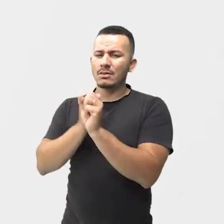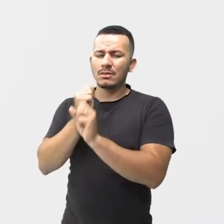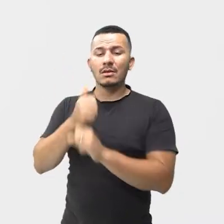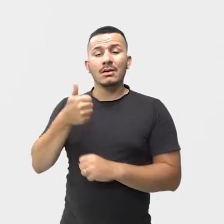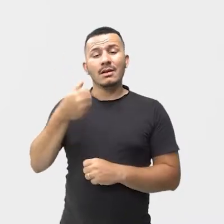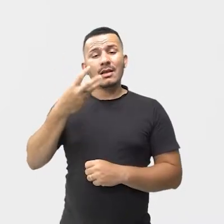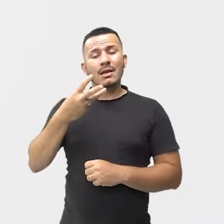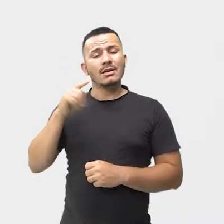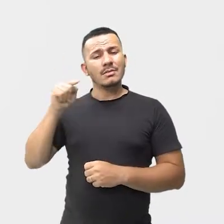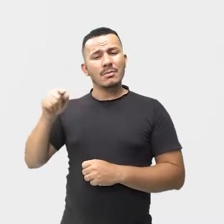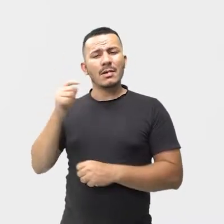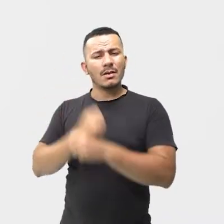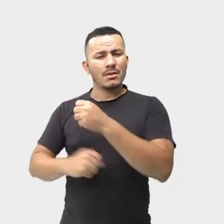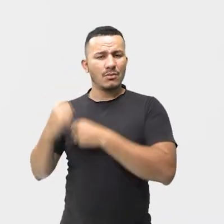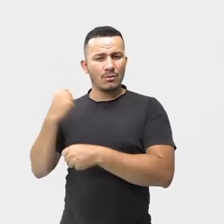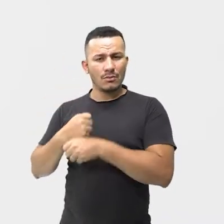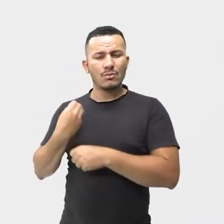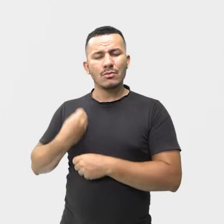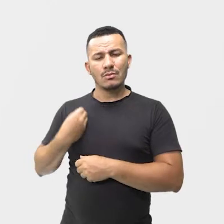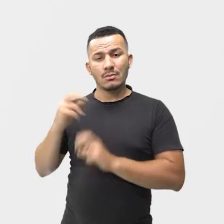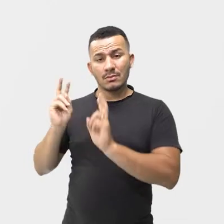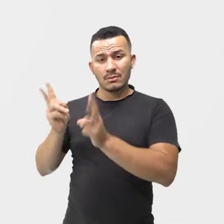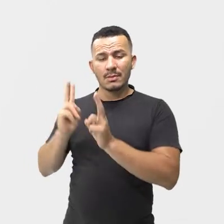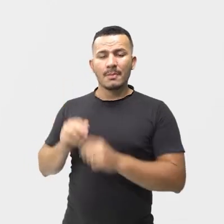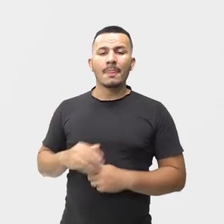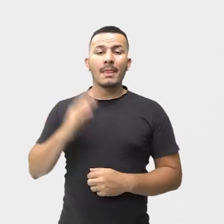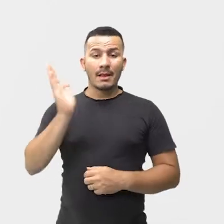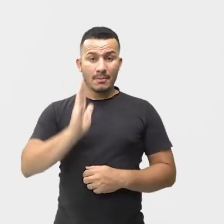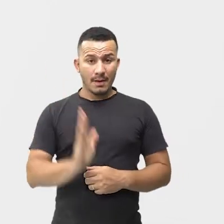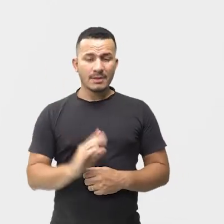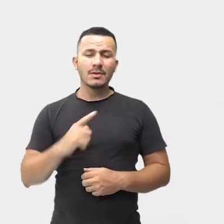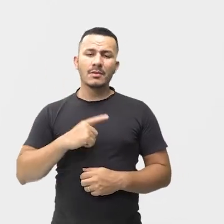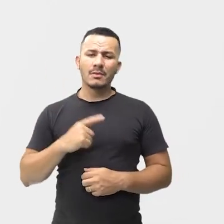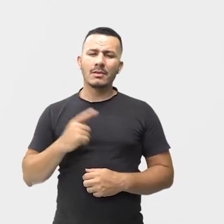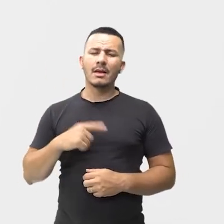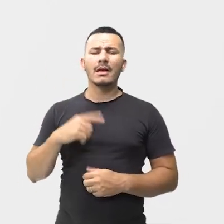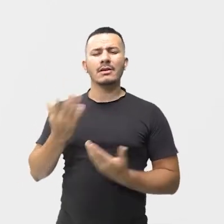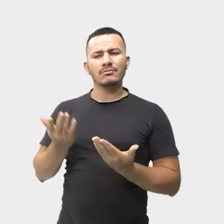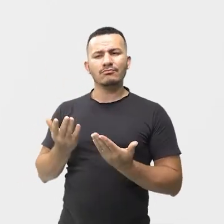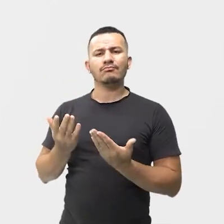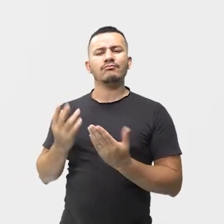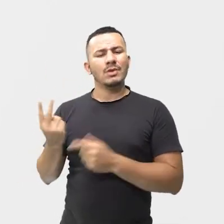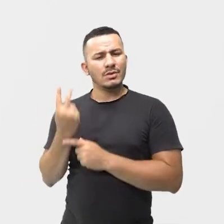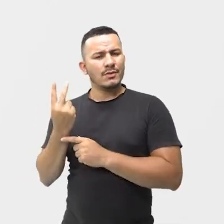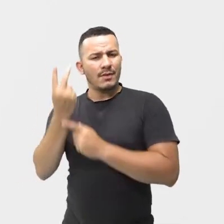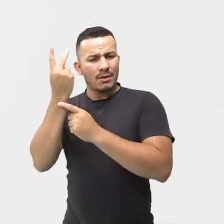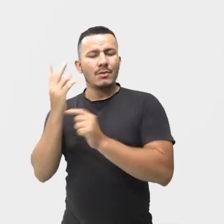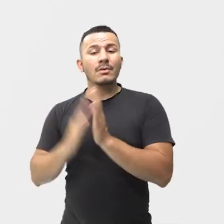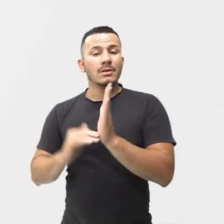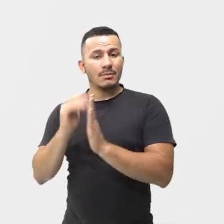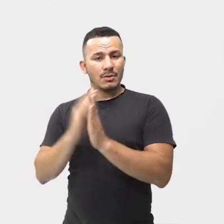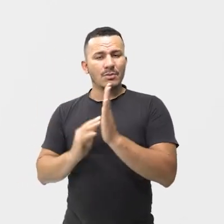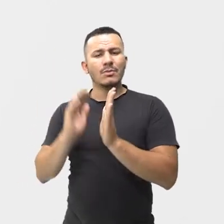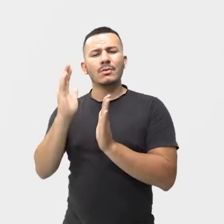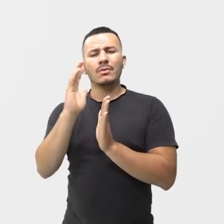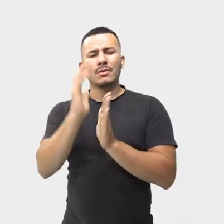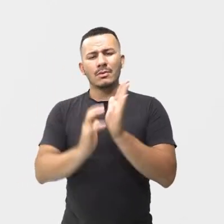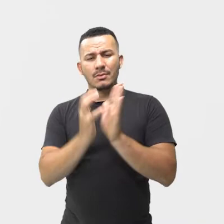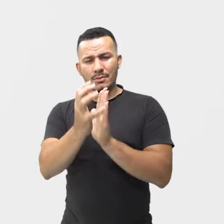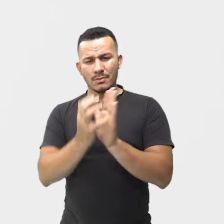13 mil anos. Então, nós também aqui no Brasil temos essa valiosa pintura